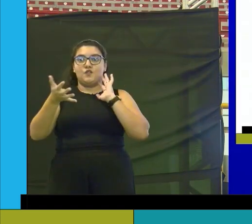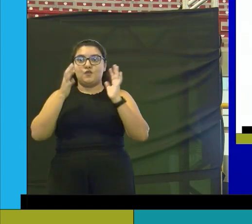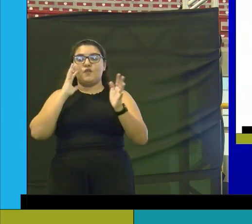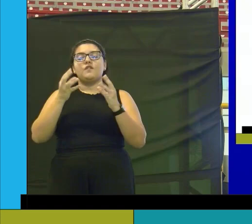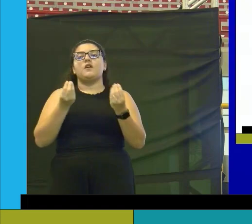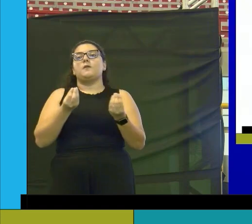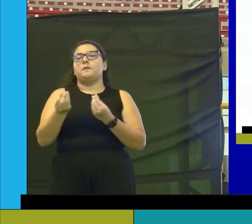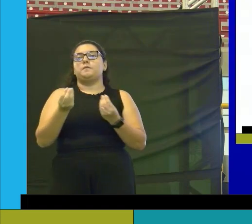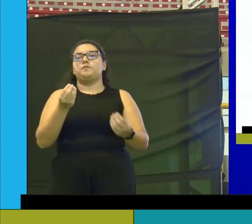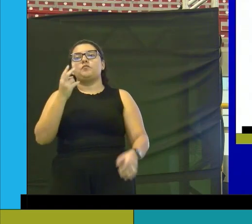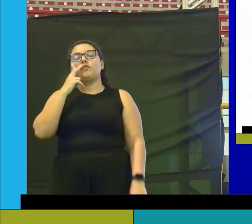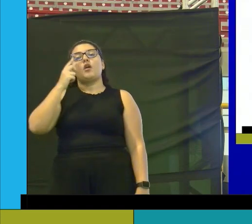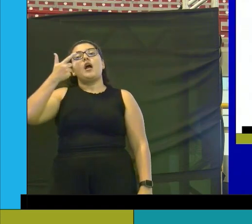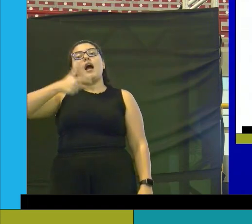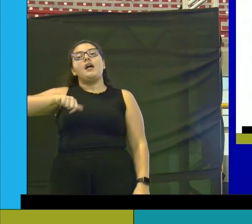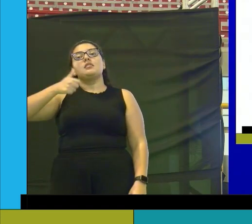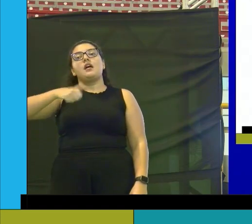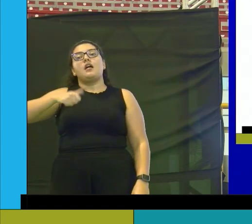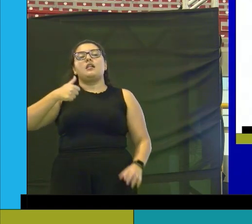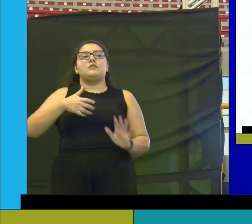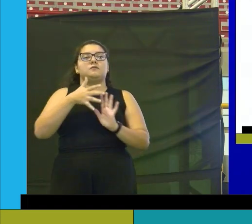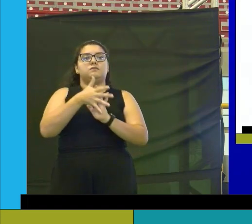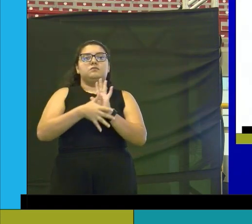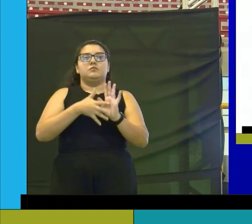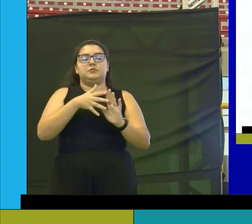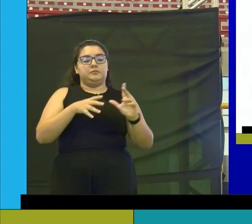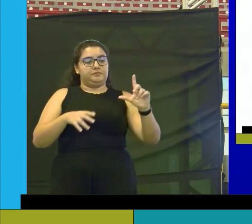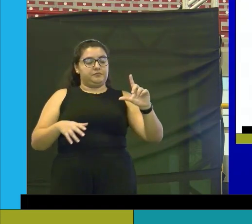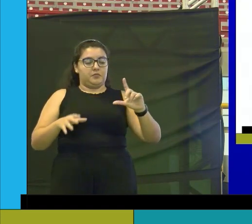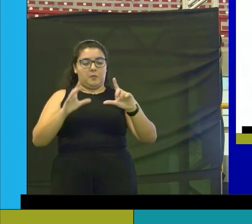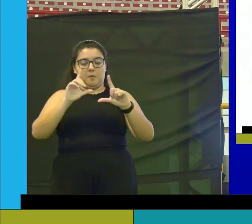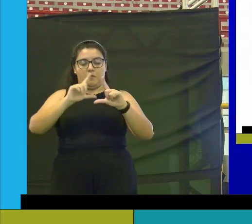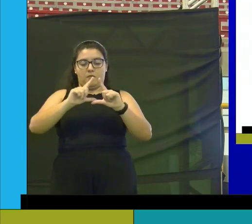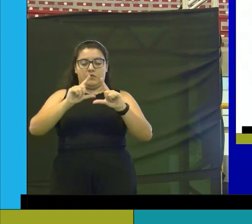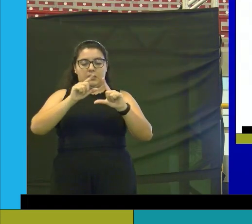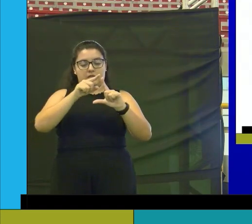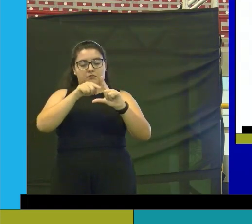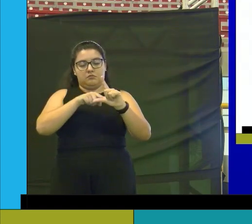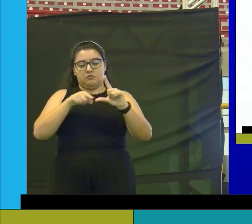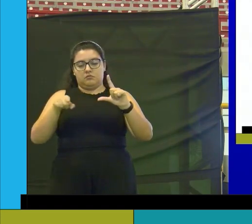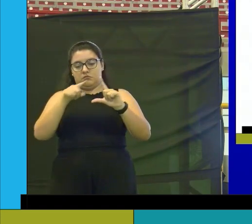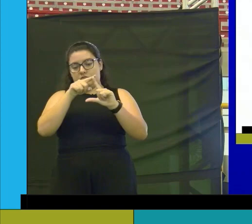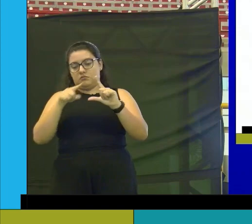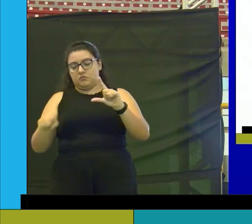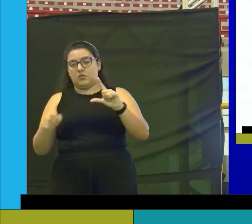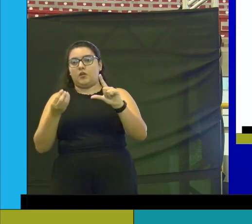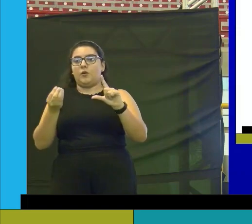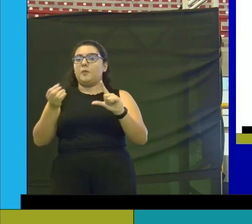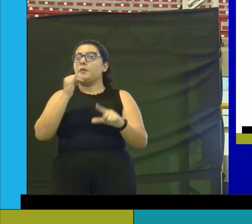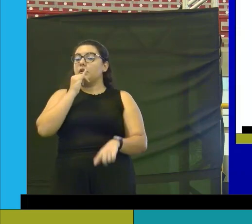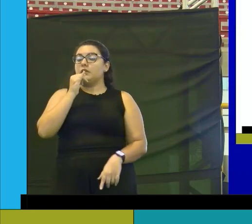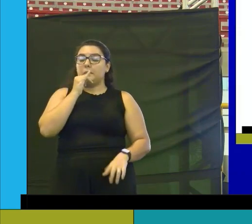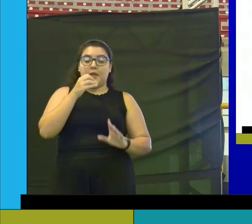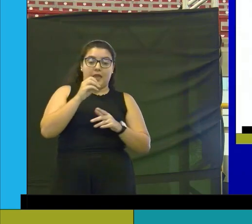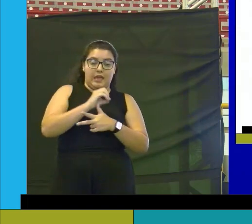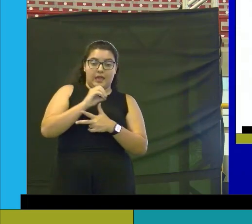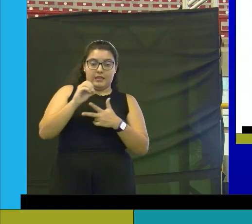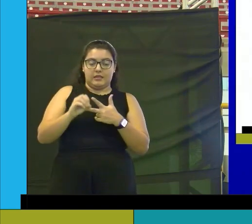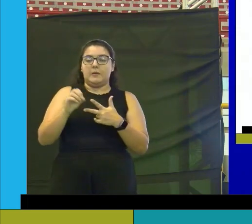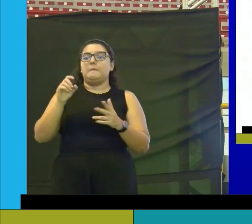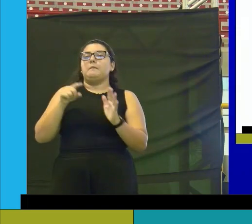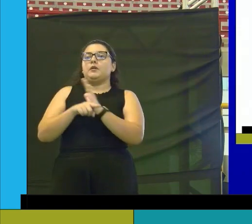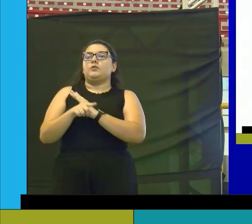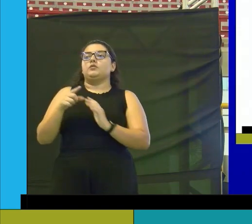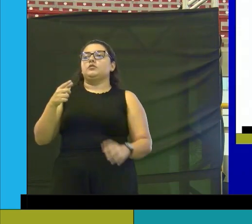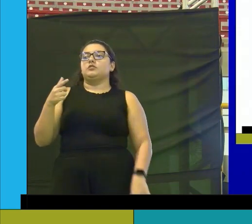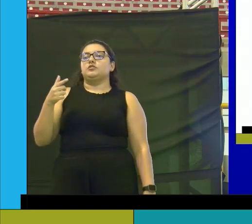gente, só analisando o formato da questão. Quando a habilidade do Enem vem dizendo que, a 17,